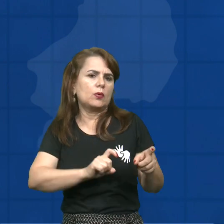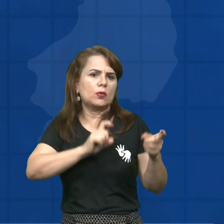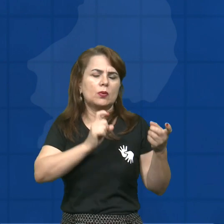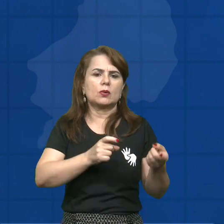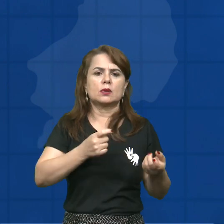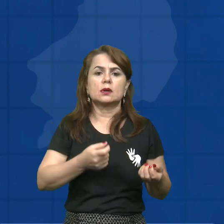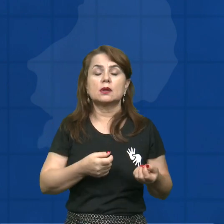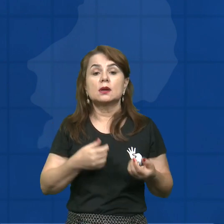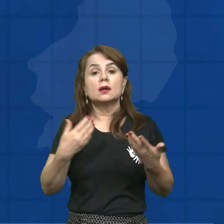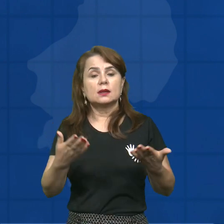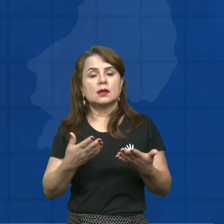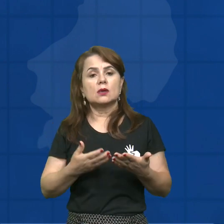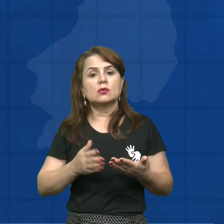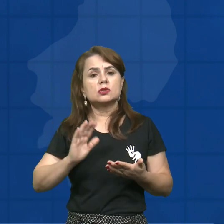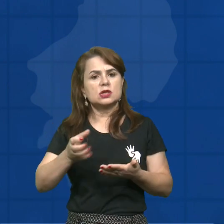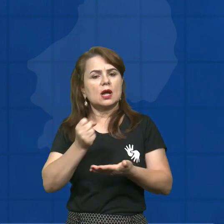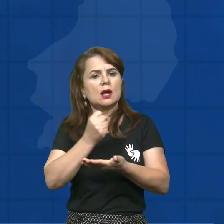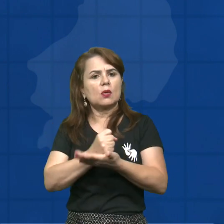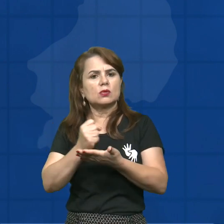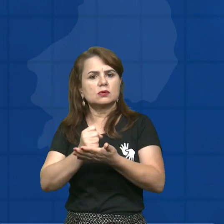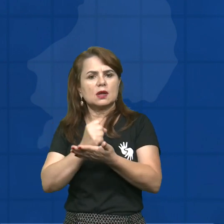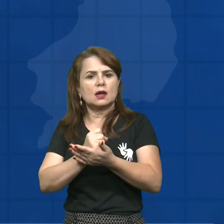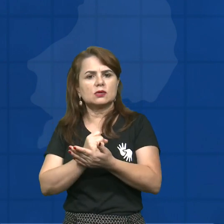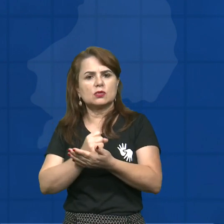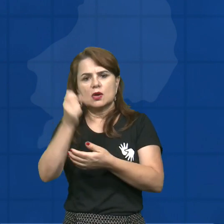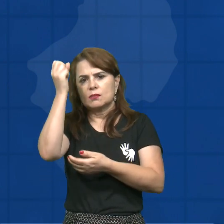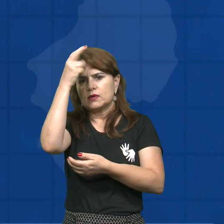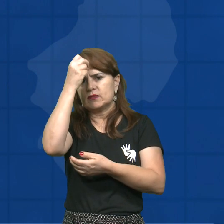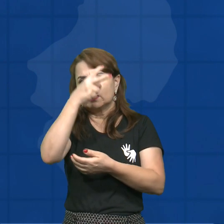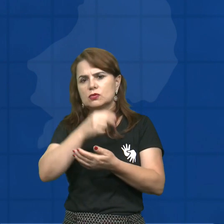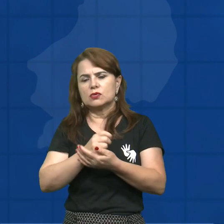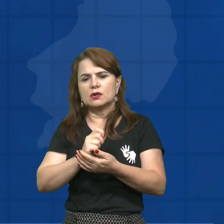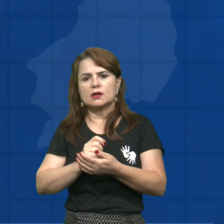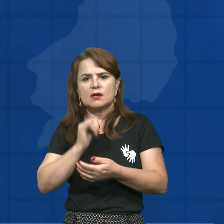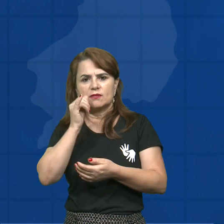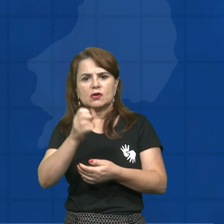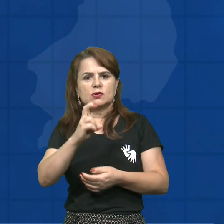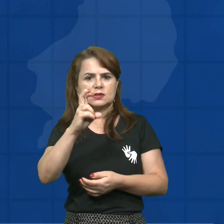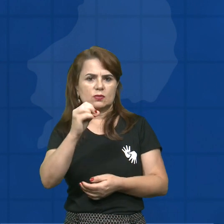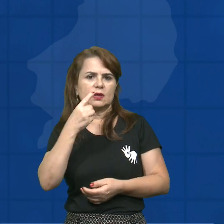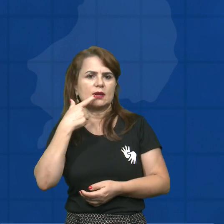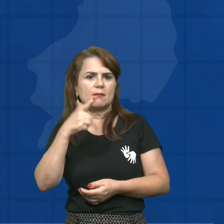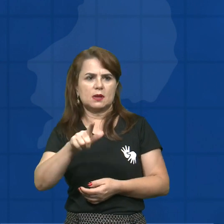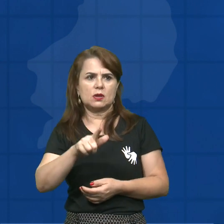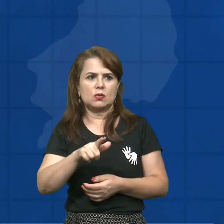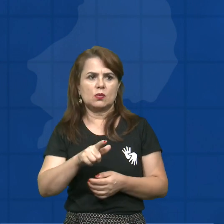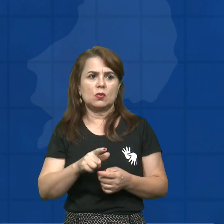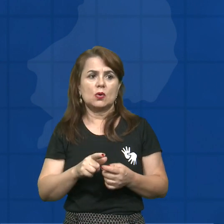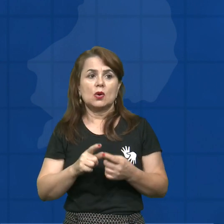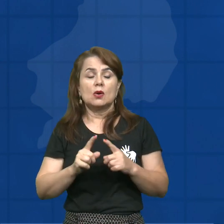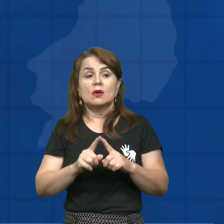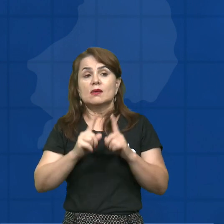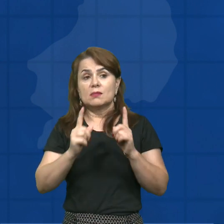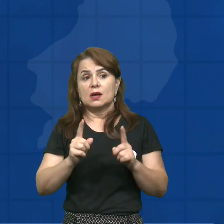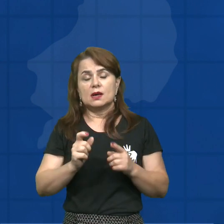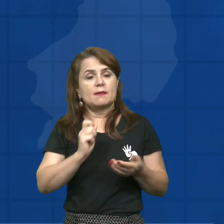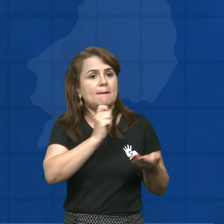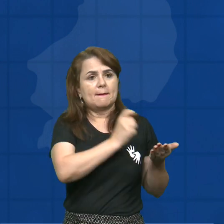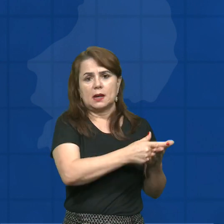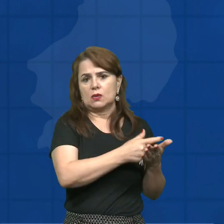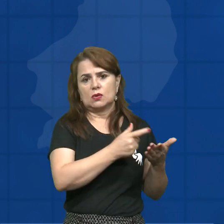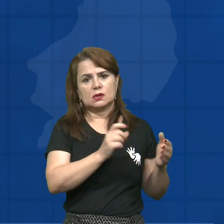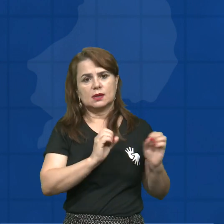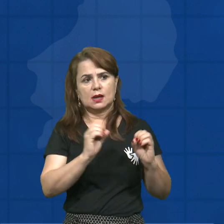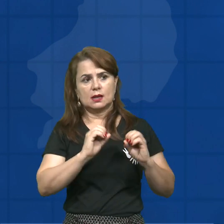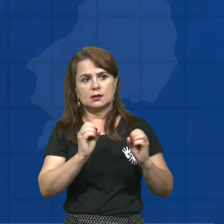Ofereceram para elas em contrato R$50 mil pelo show. Põe a próxima imagem, por favor. Isso é reportagens da cidade. Irmãs